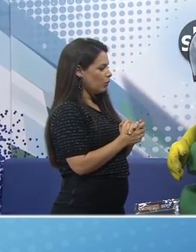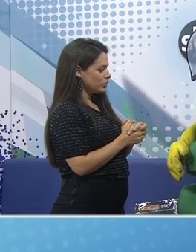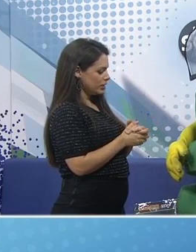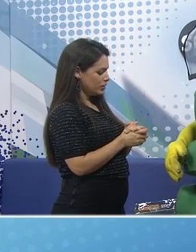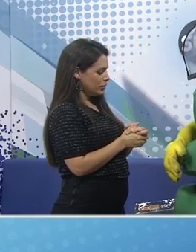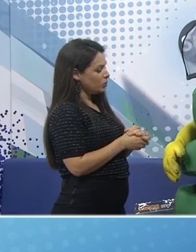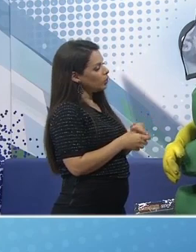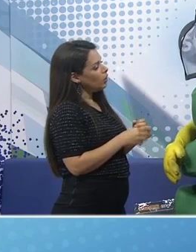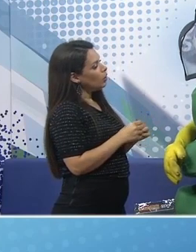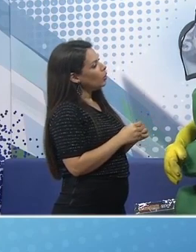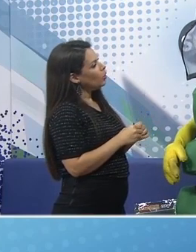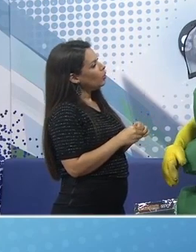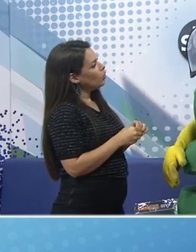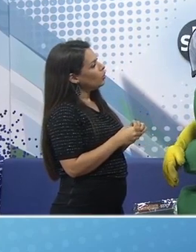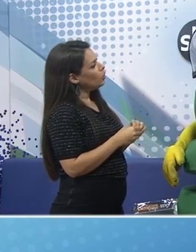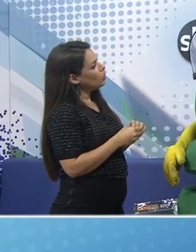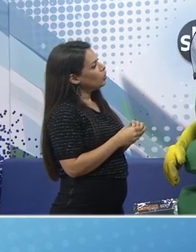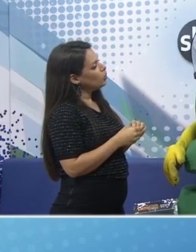Ô, Centavinho,